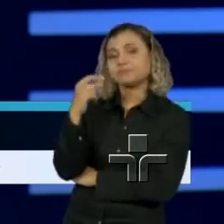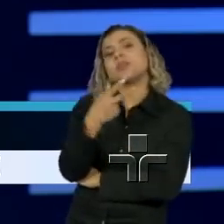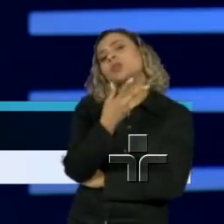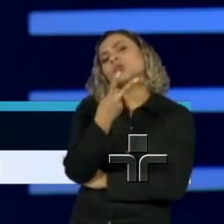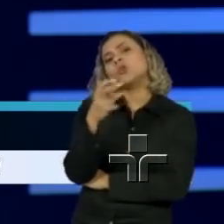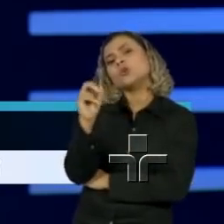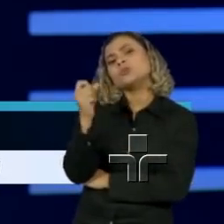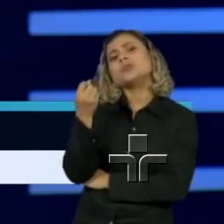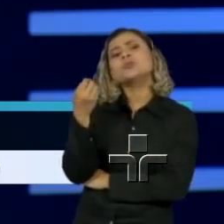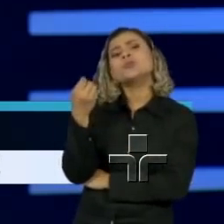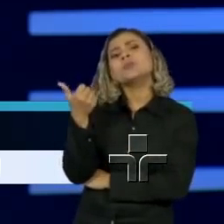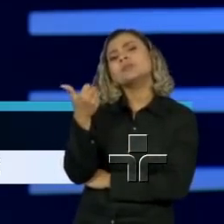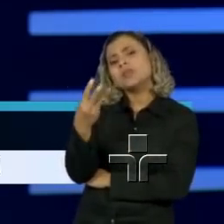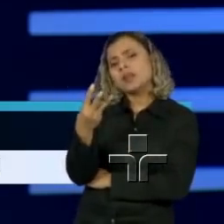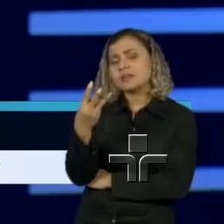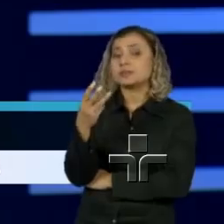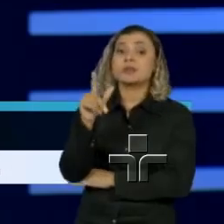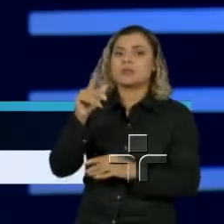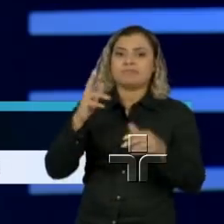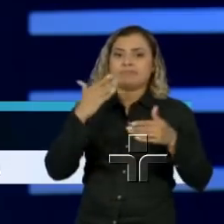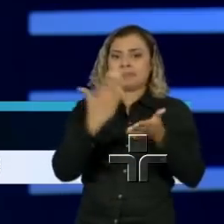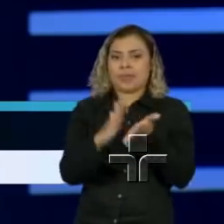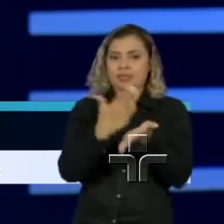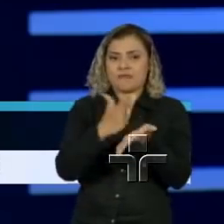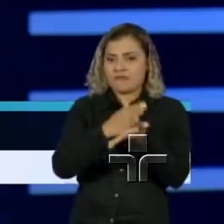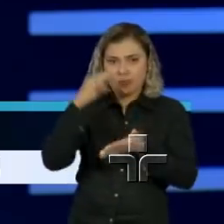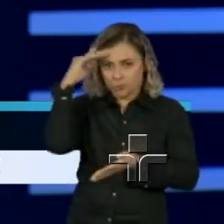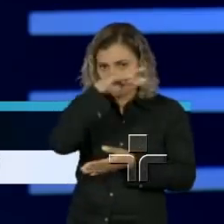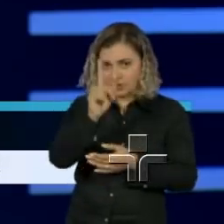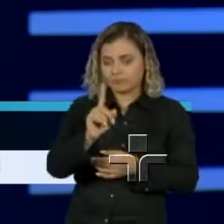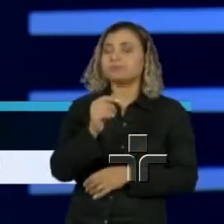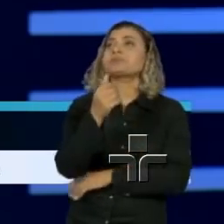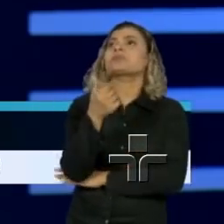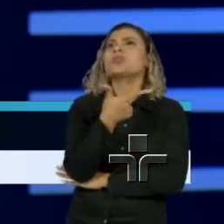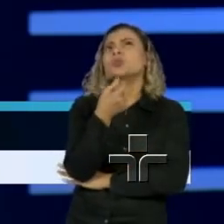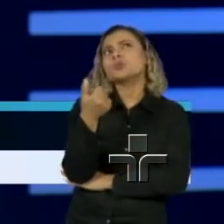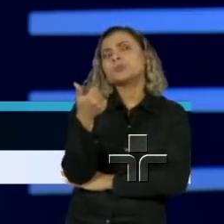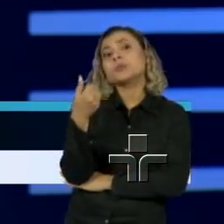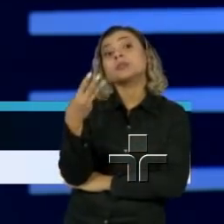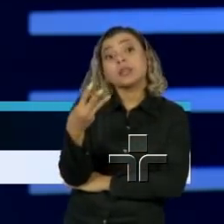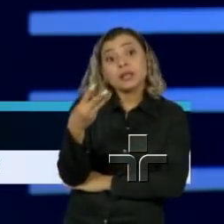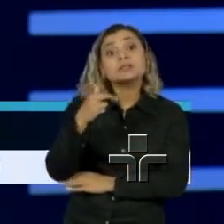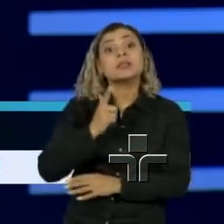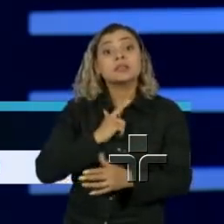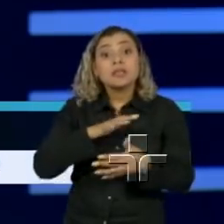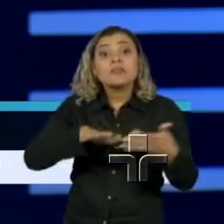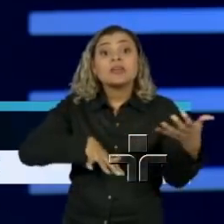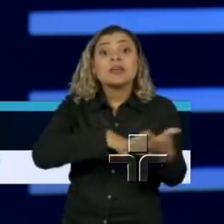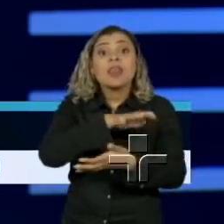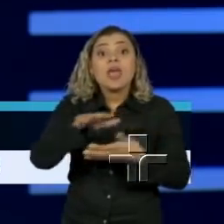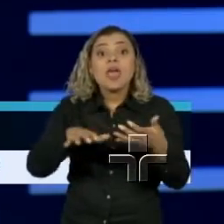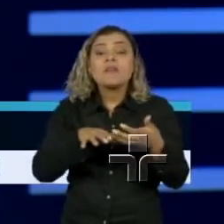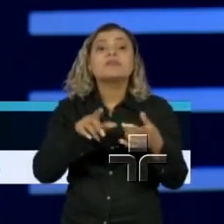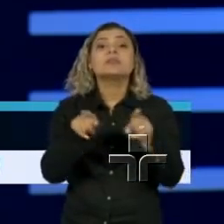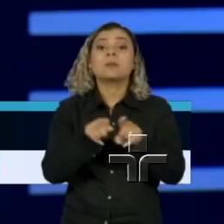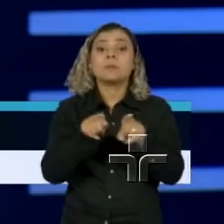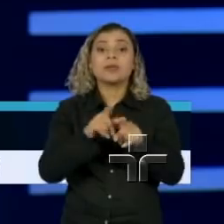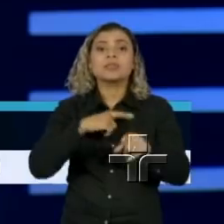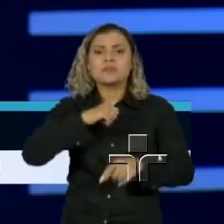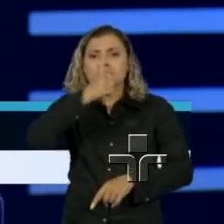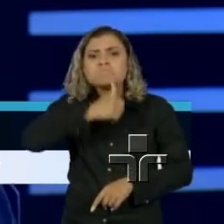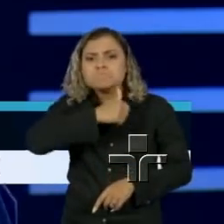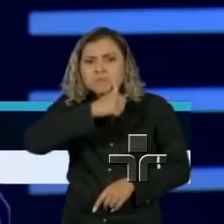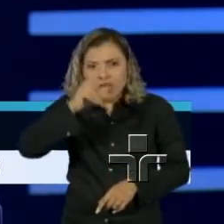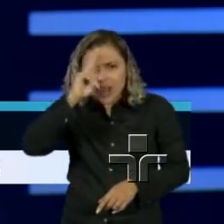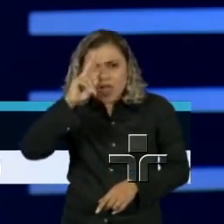lá em 2001, então não tem nada a ver com o Bolsonaro, né? Segundo, em 2013 houve até uma greve de fome, né? A Sininho, lembra da